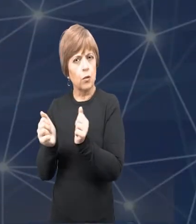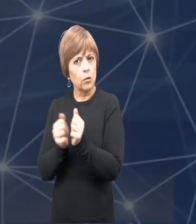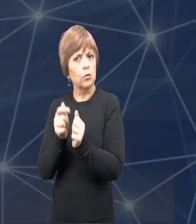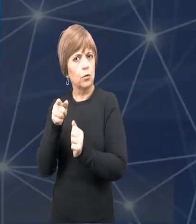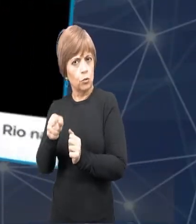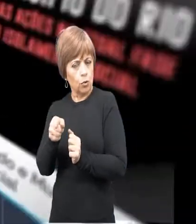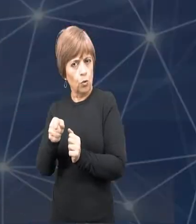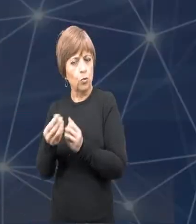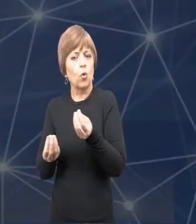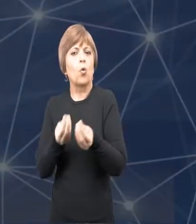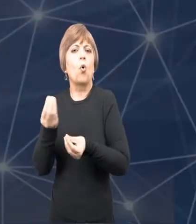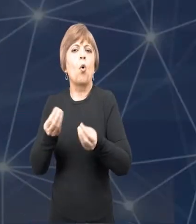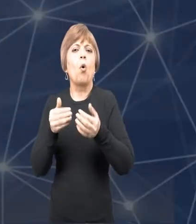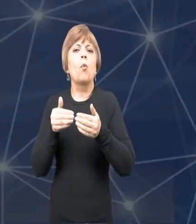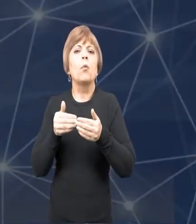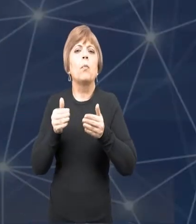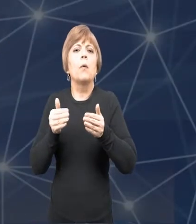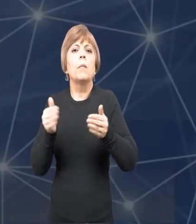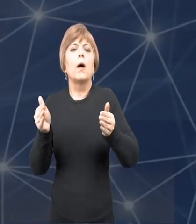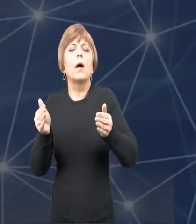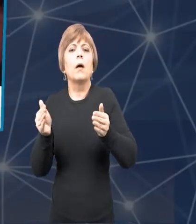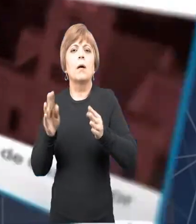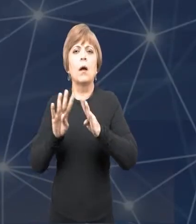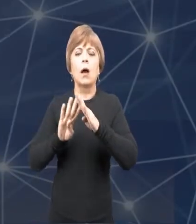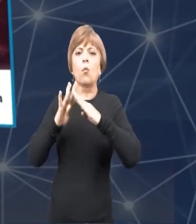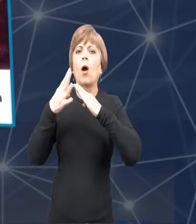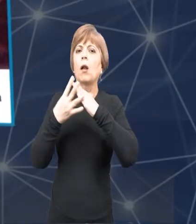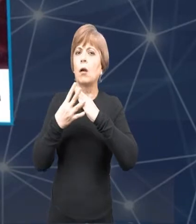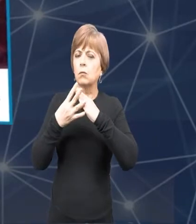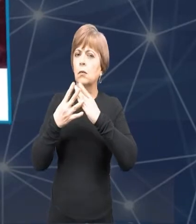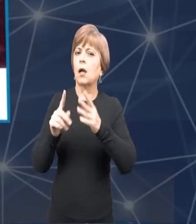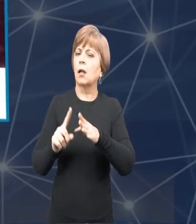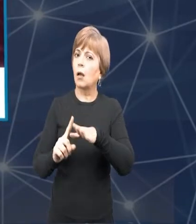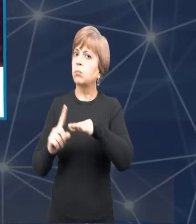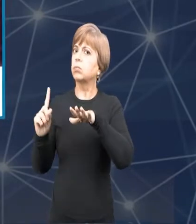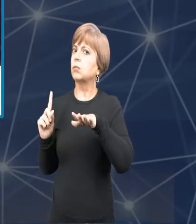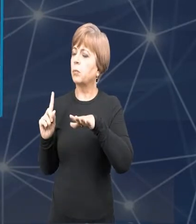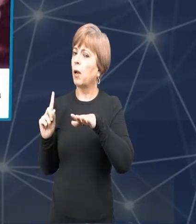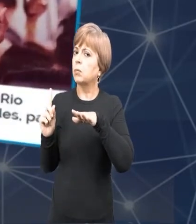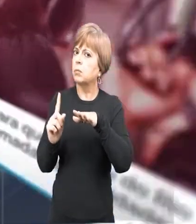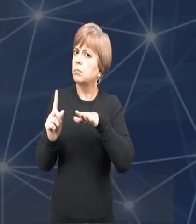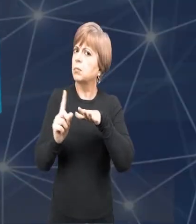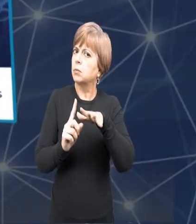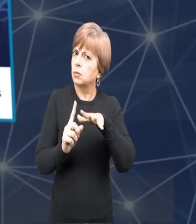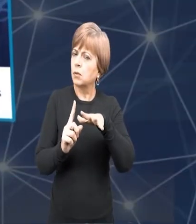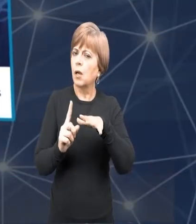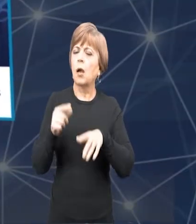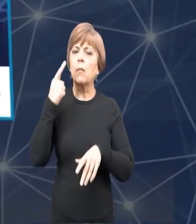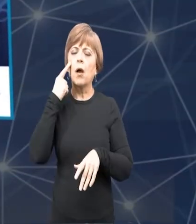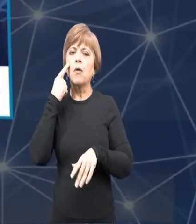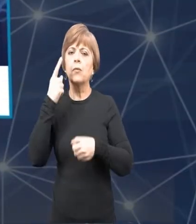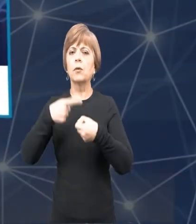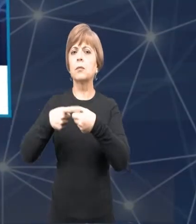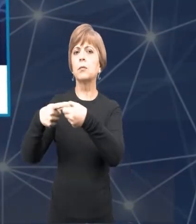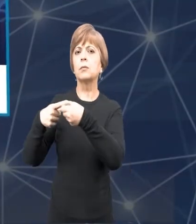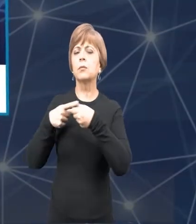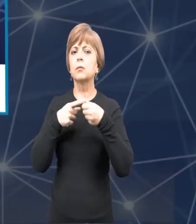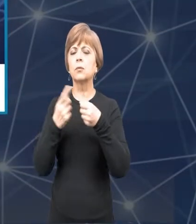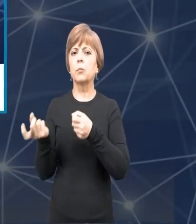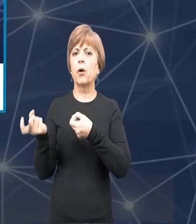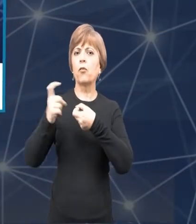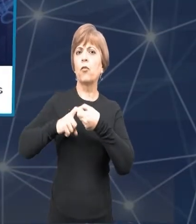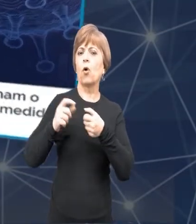essas medidas de flexibilização da quarentena, das providências que serão adotadas pelos municípios para